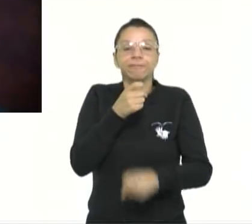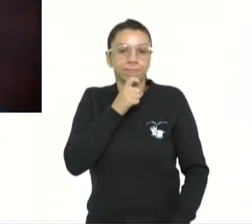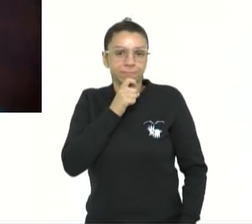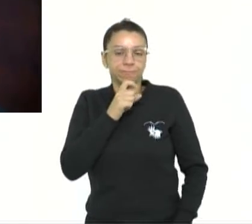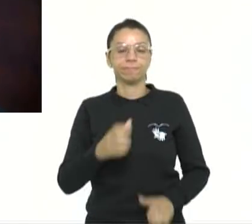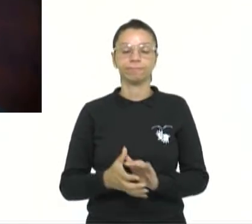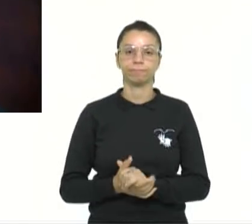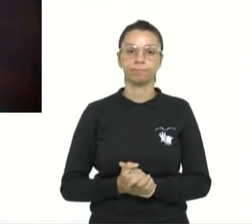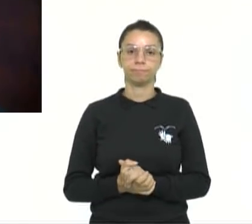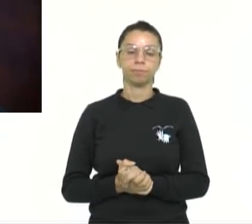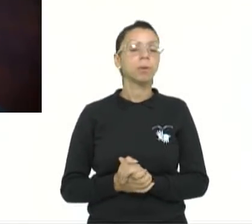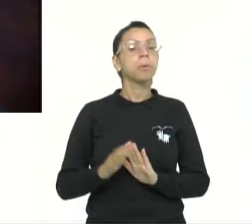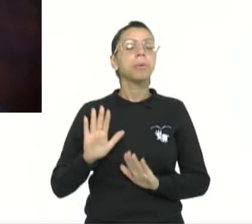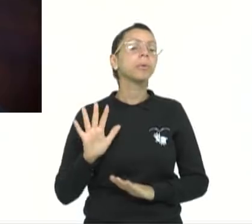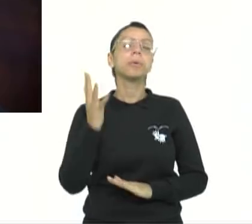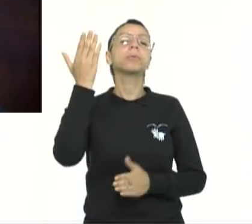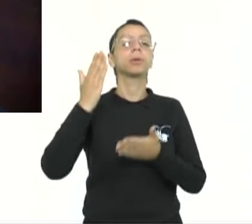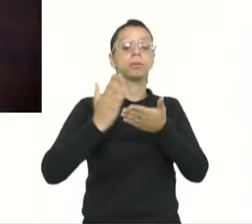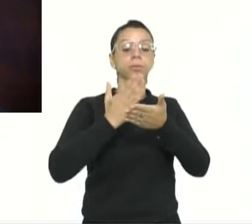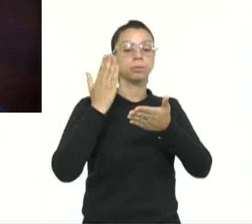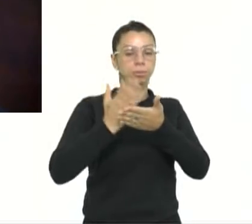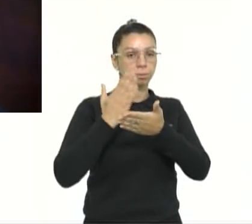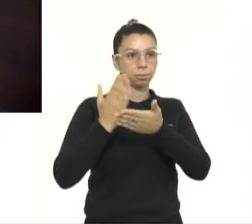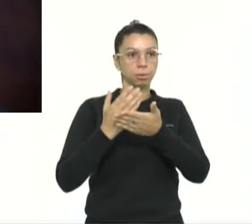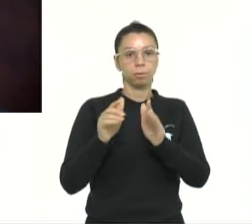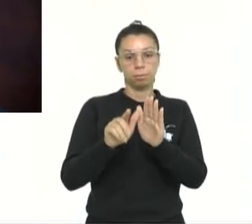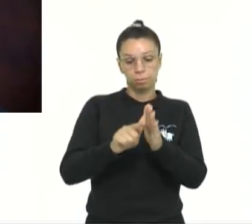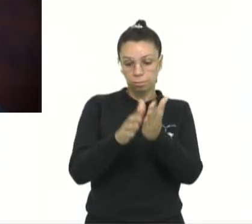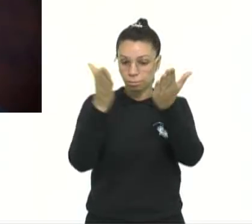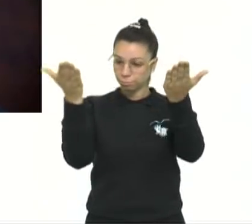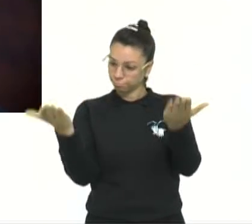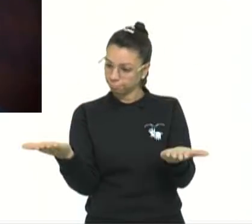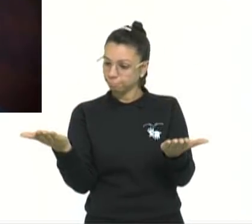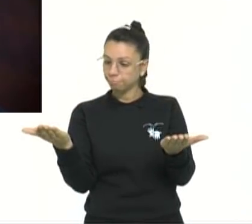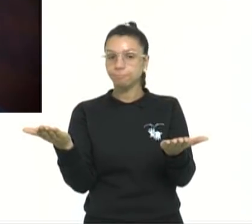Então, o que acontece nesse livro? Quando a gente abre ele,